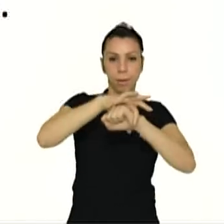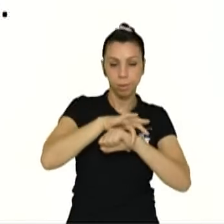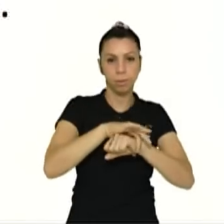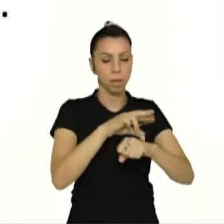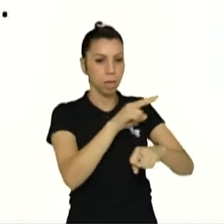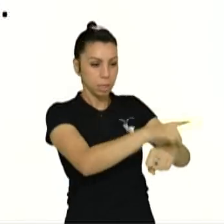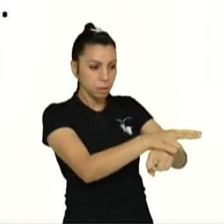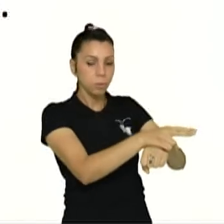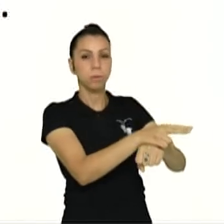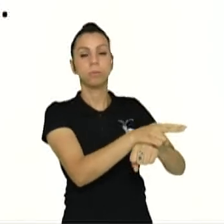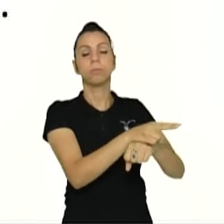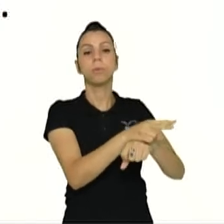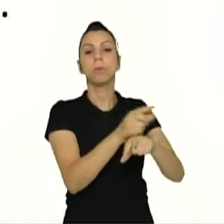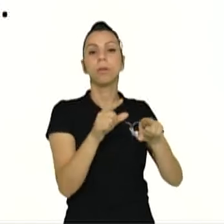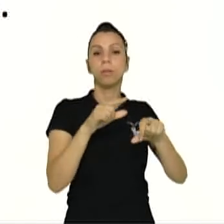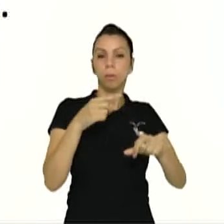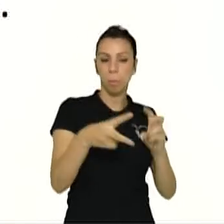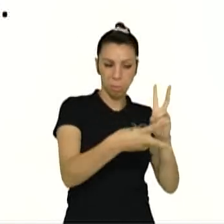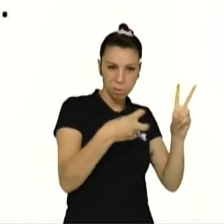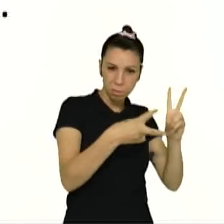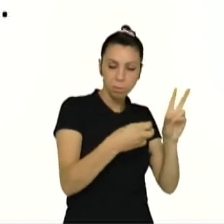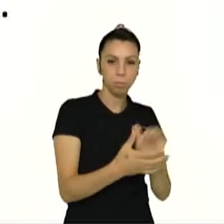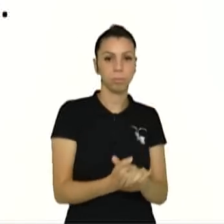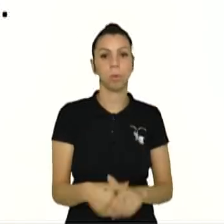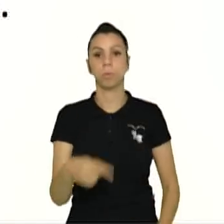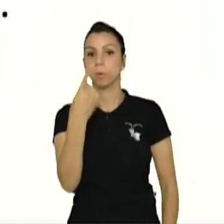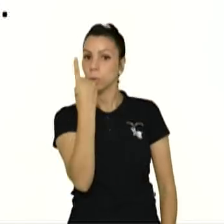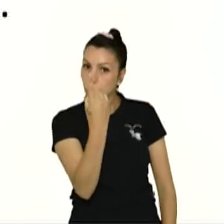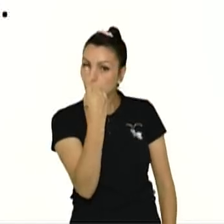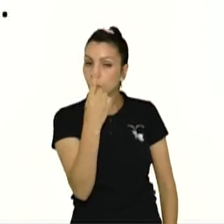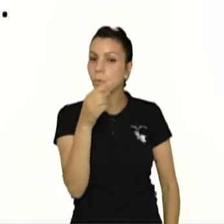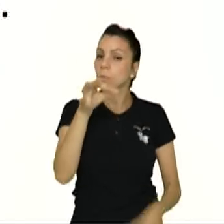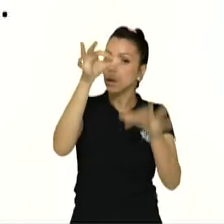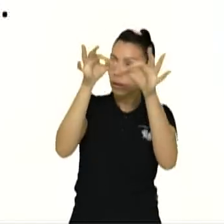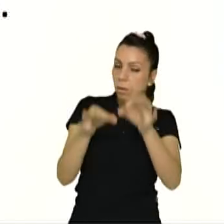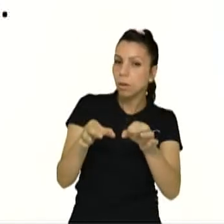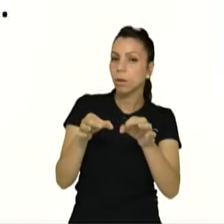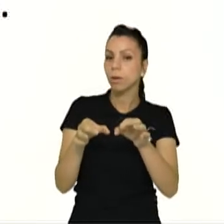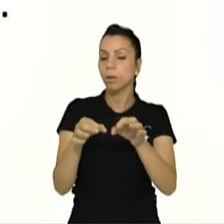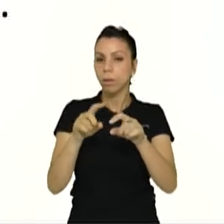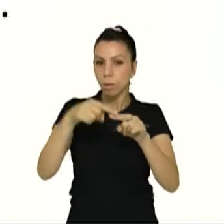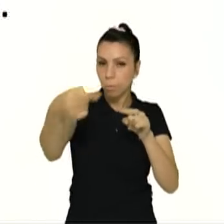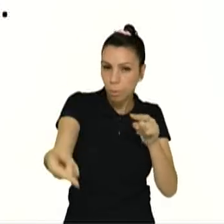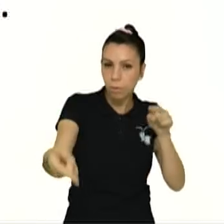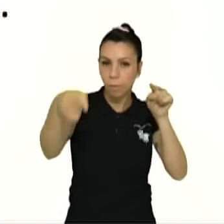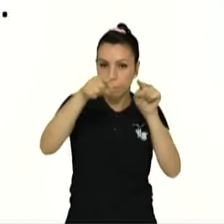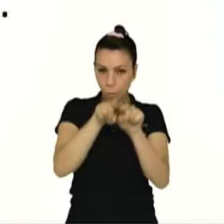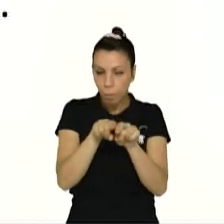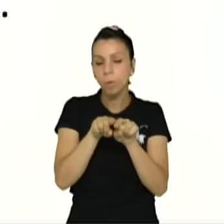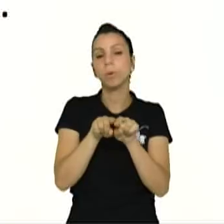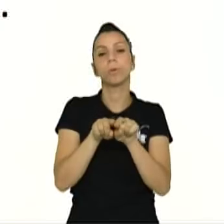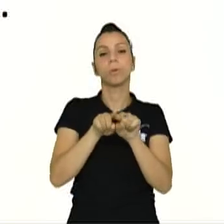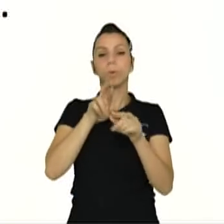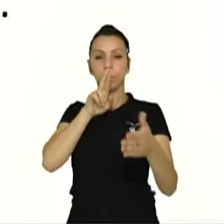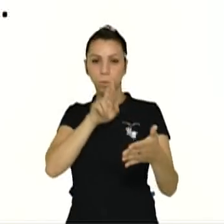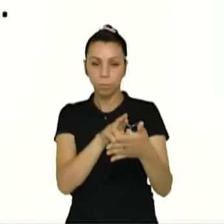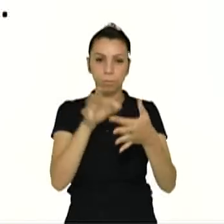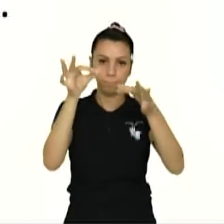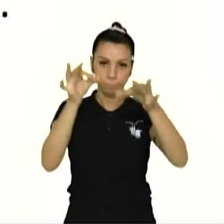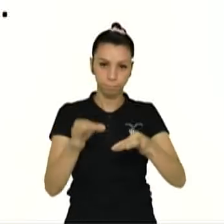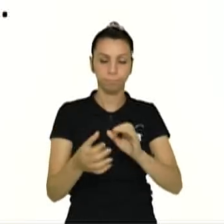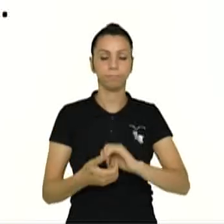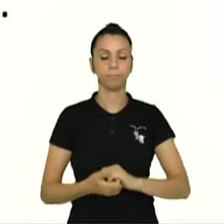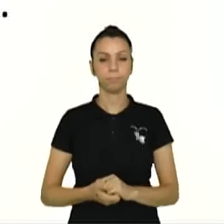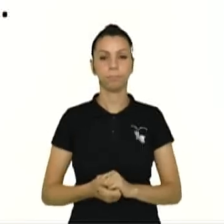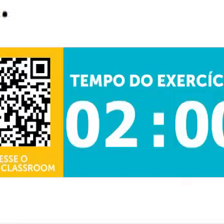proteção indígenas. Somente uma está correta e eu espero vocês daqui a pouquinho, vão ter um tempinho para responder, nós já voltamos.